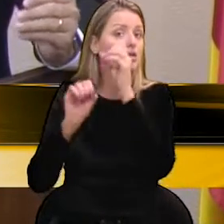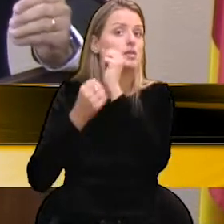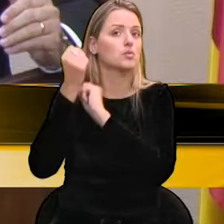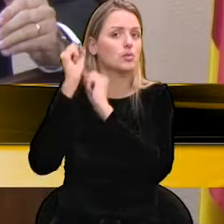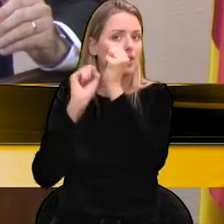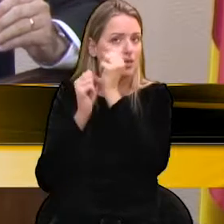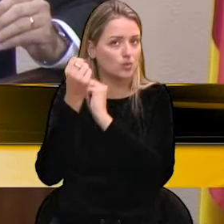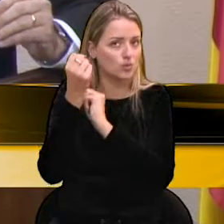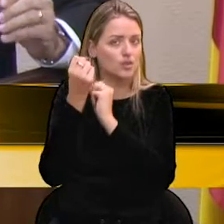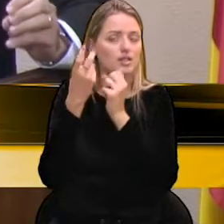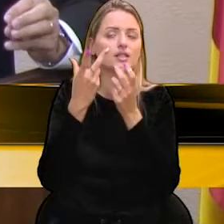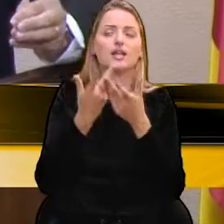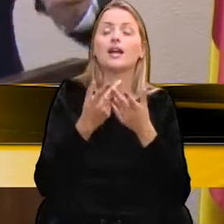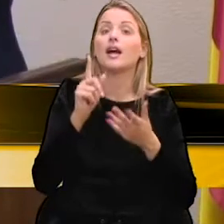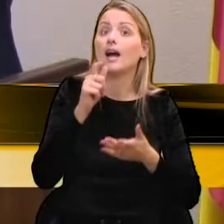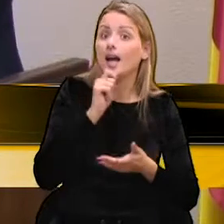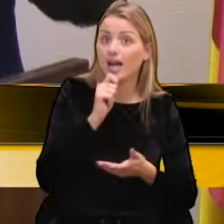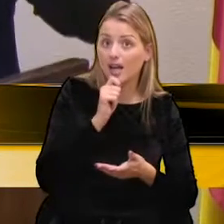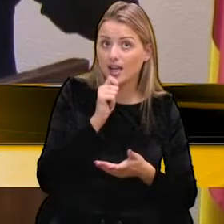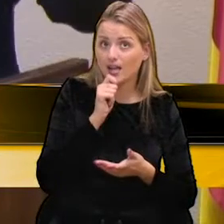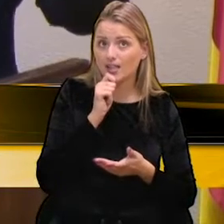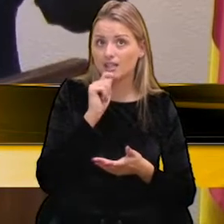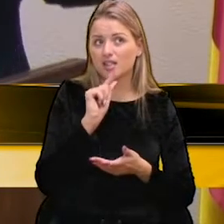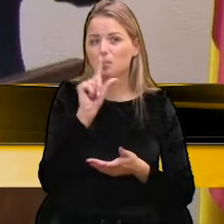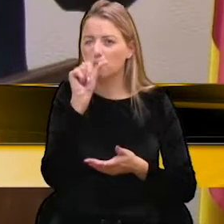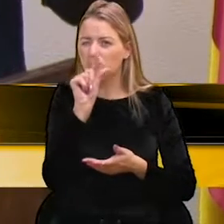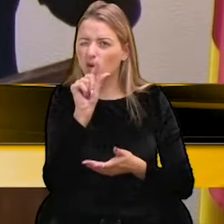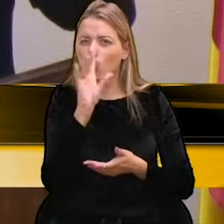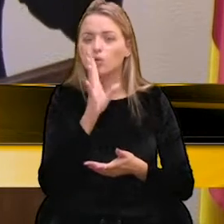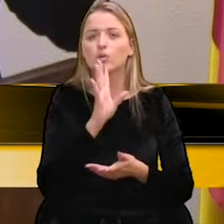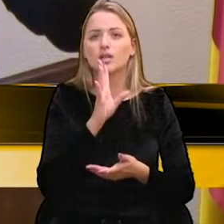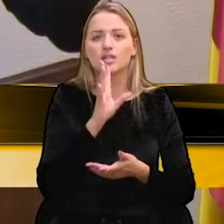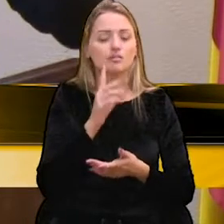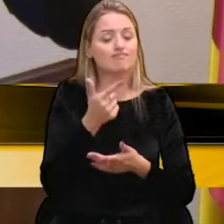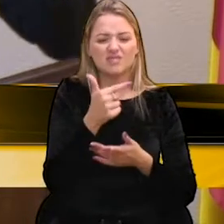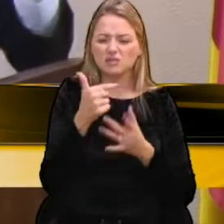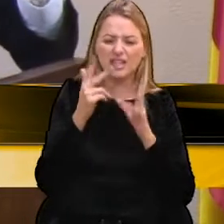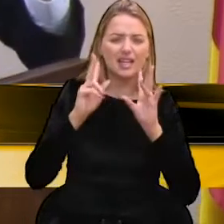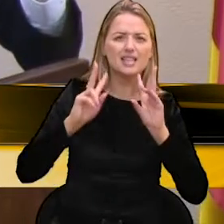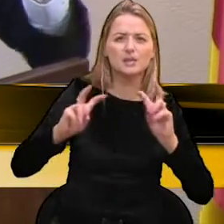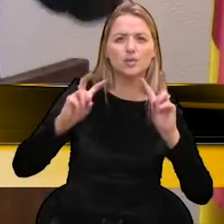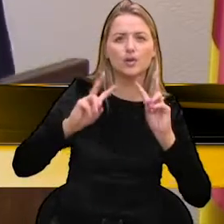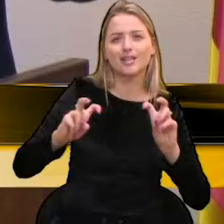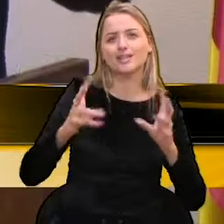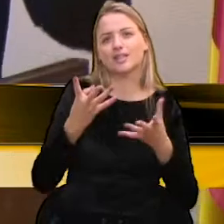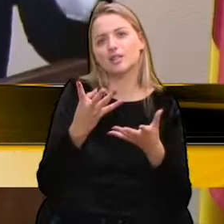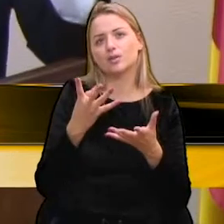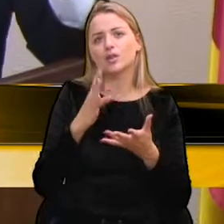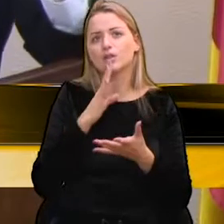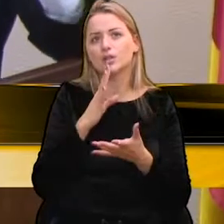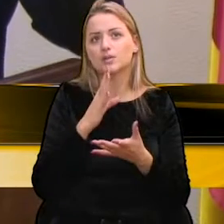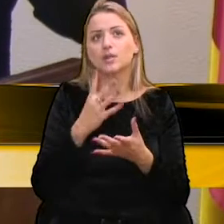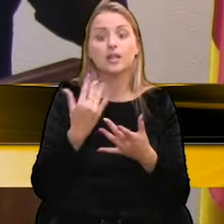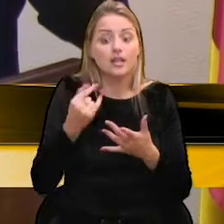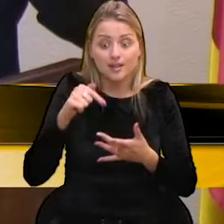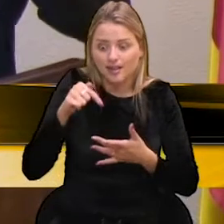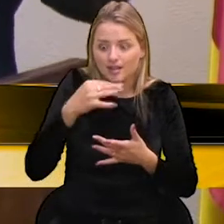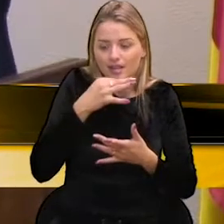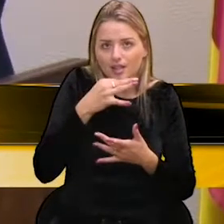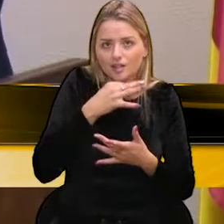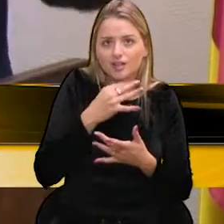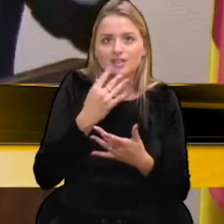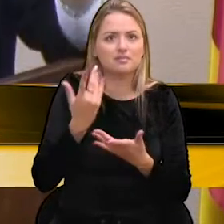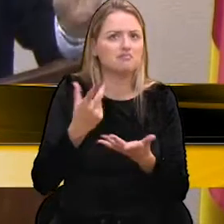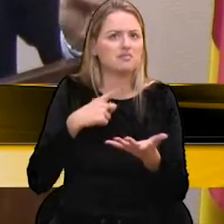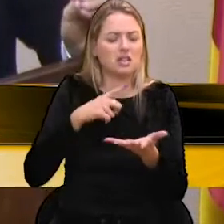um produto que ainda ele é pouco conhecido, ele é pouco explorado aqui na nossa região, tão pujante na área